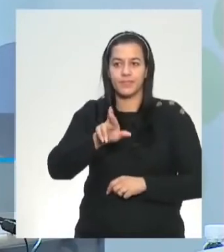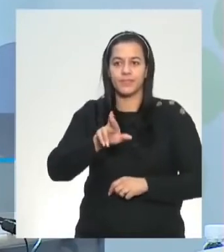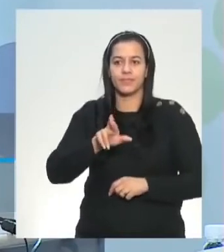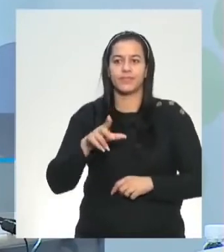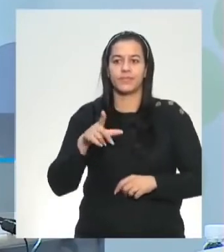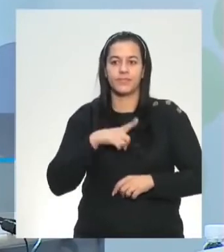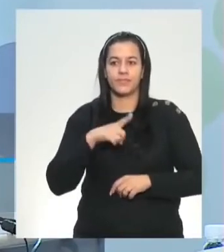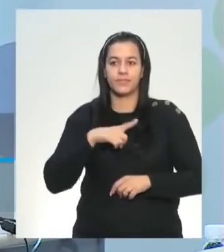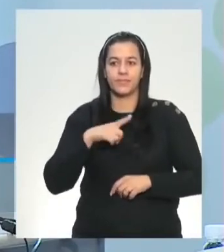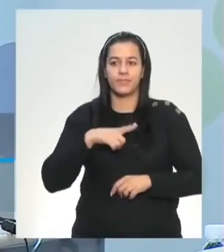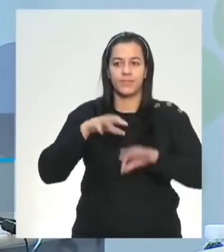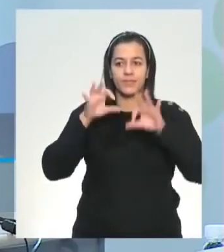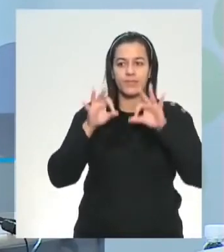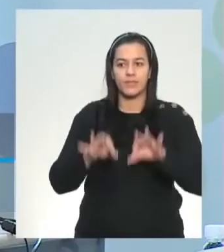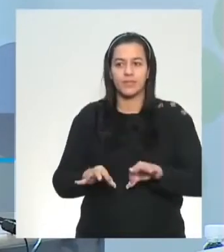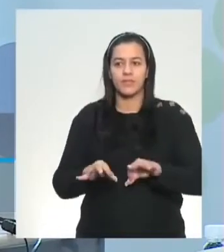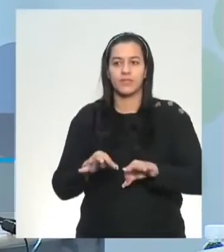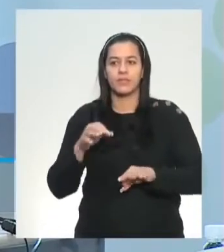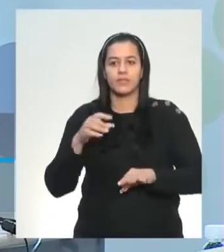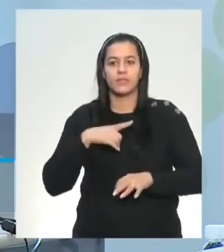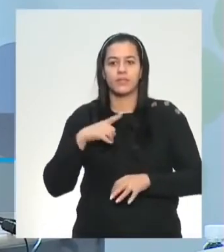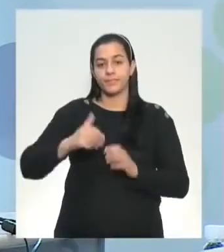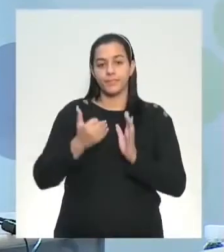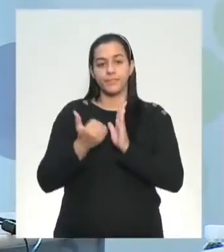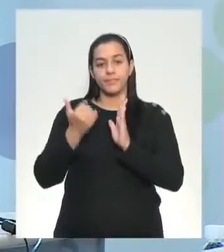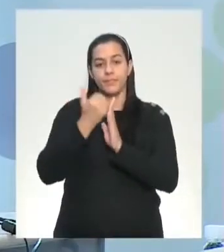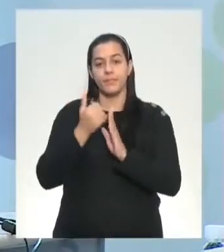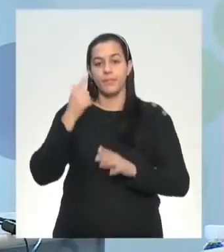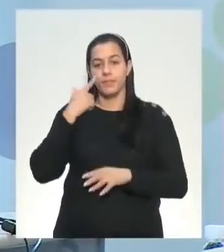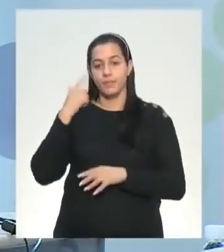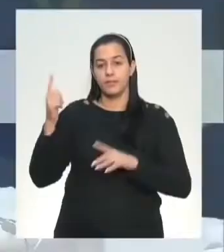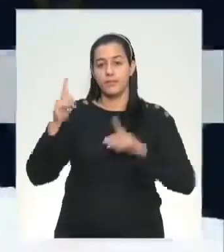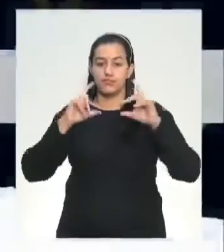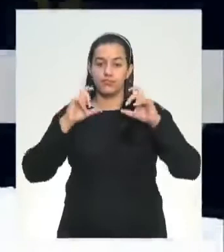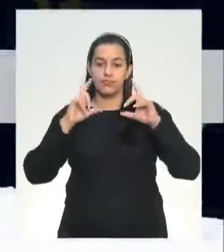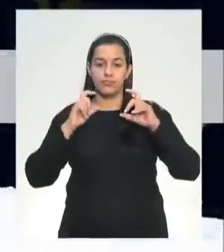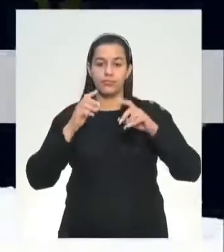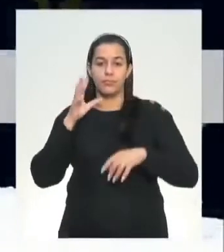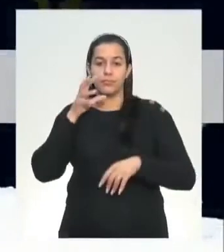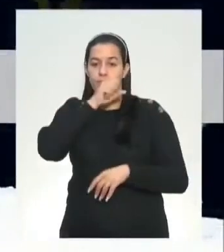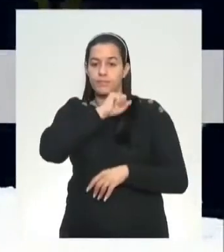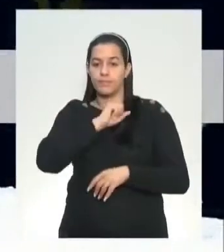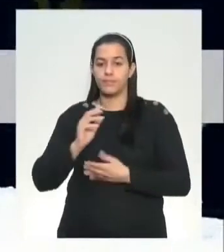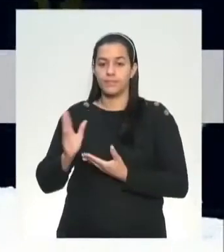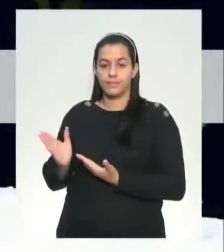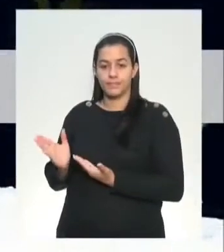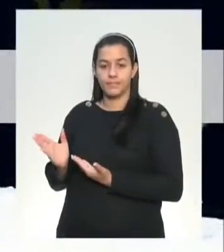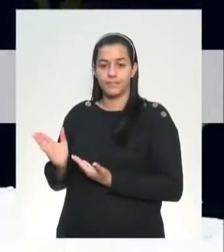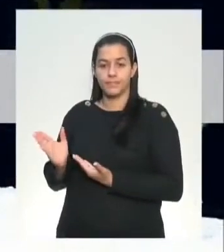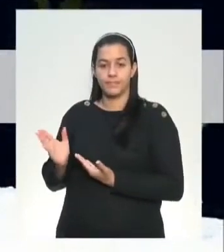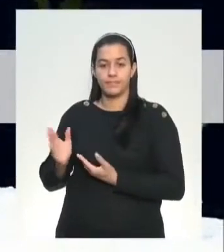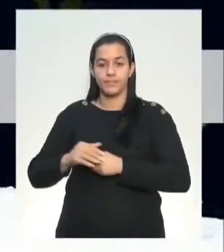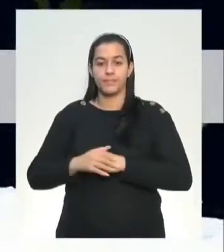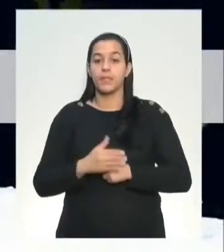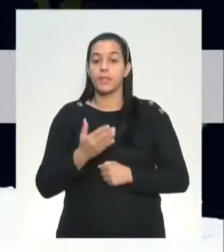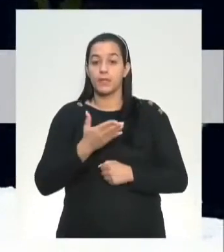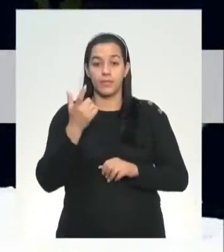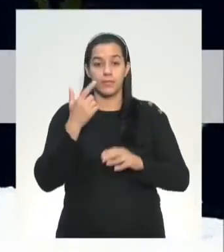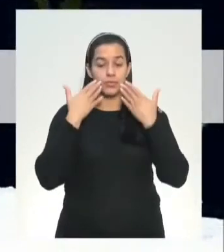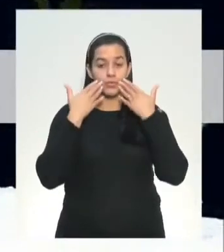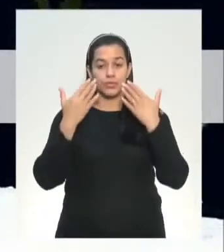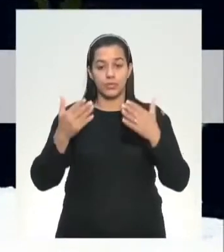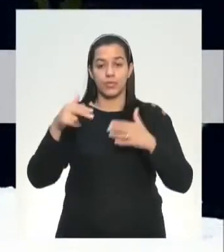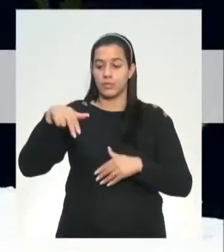uma certeza tudo que for falado nesse período aí. Printem a tela aí rapidinho, né, que vai mostrar aí os mapas do observatório da